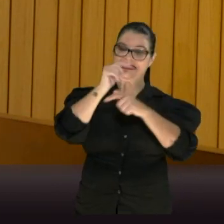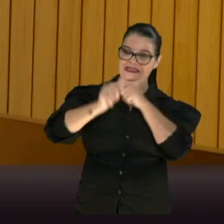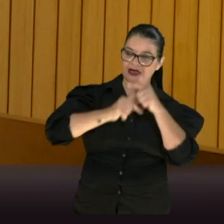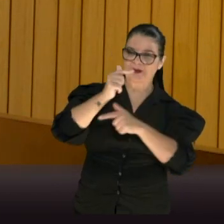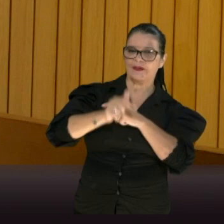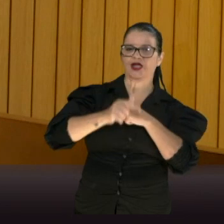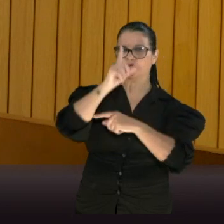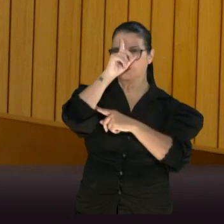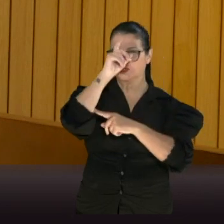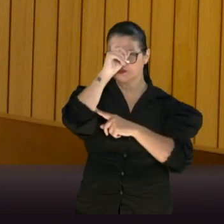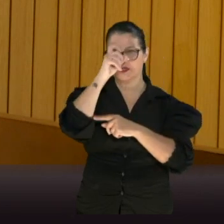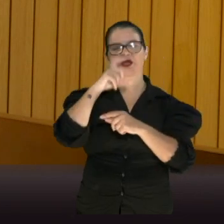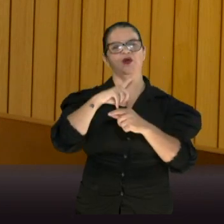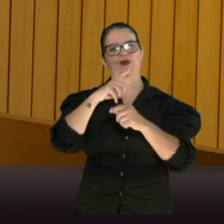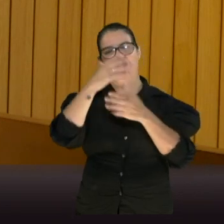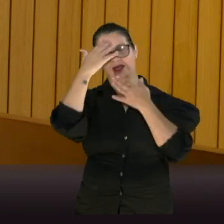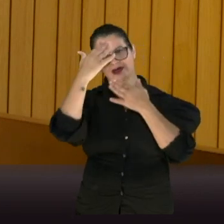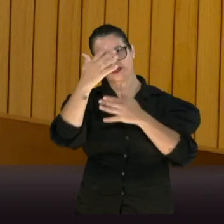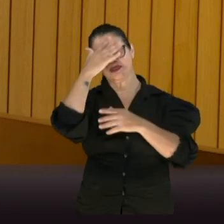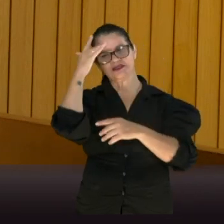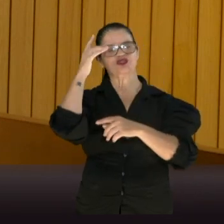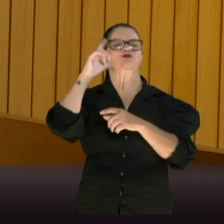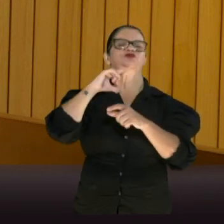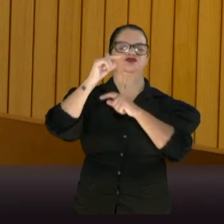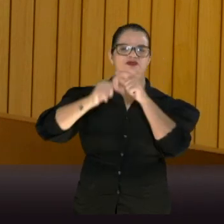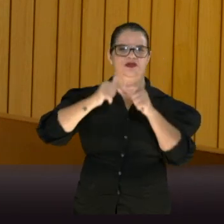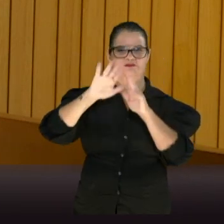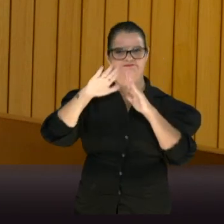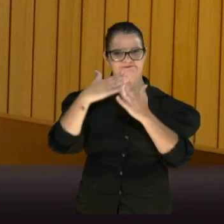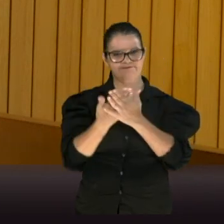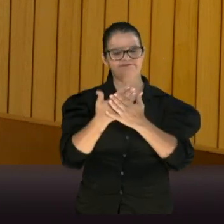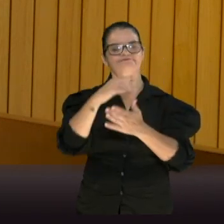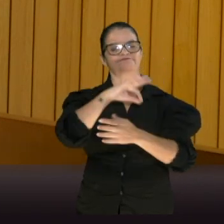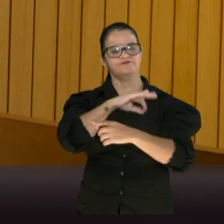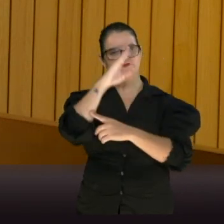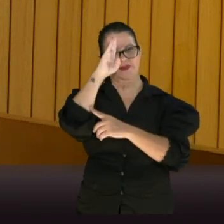que fazem o colégio da Polícia Militar, aqueles que fazem a